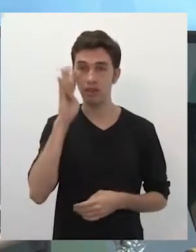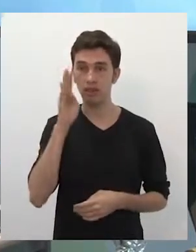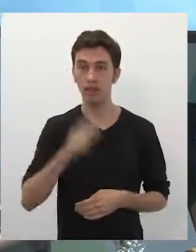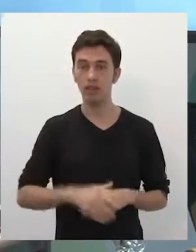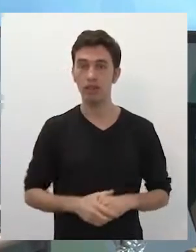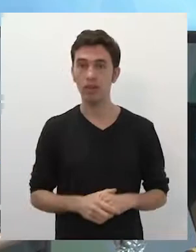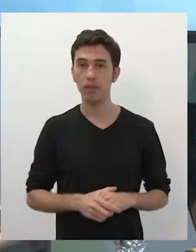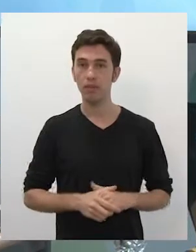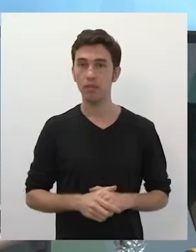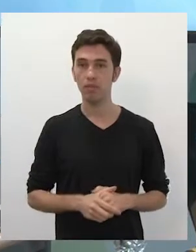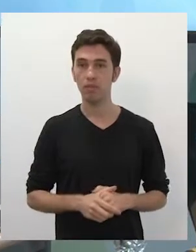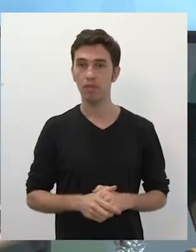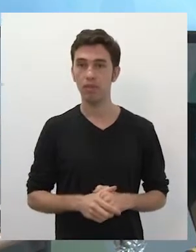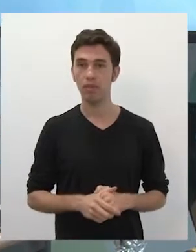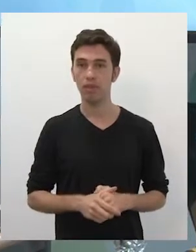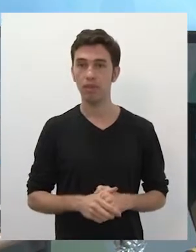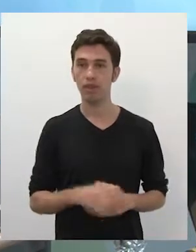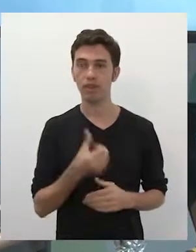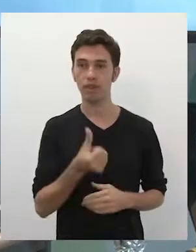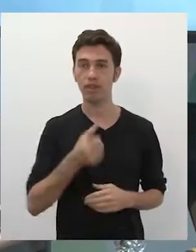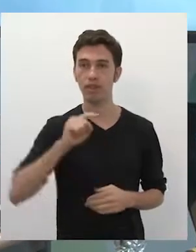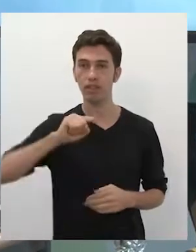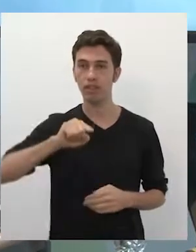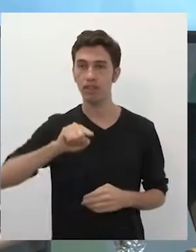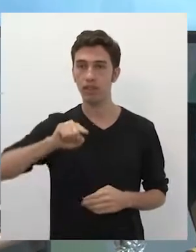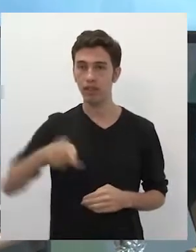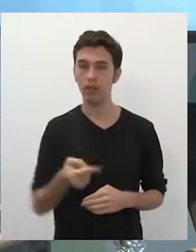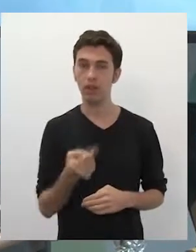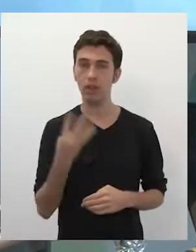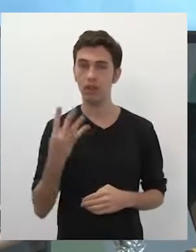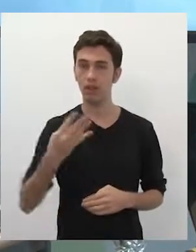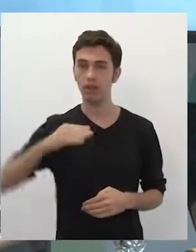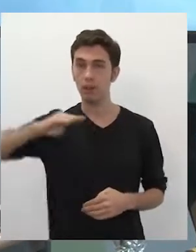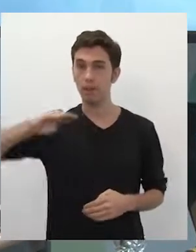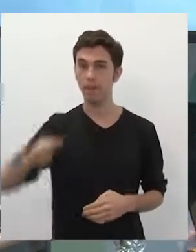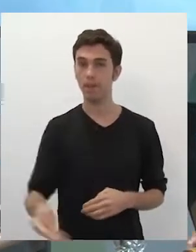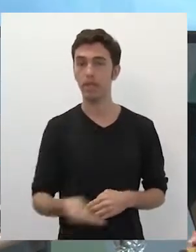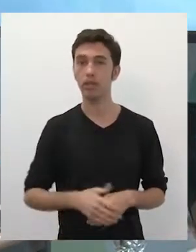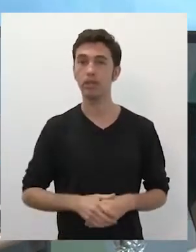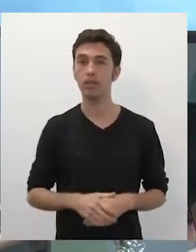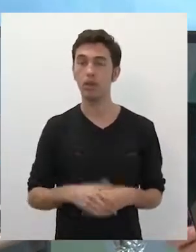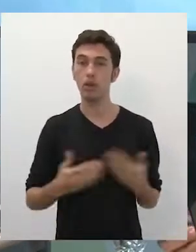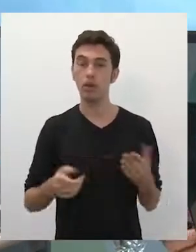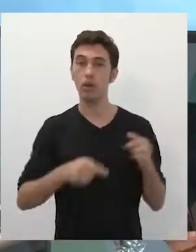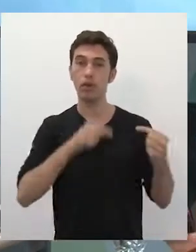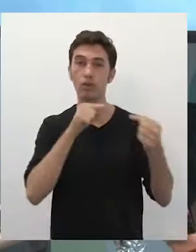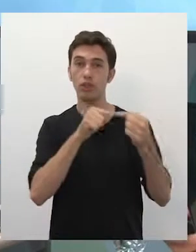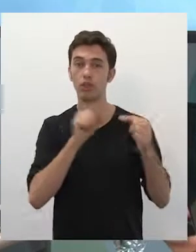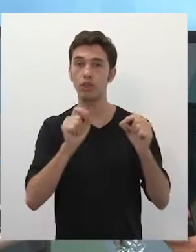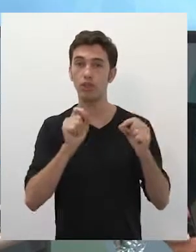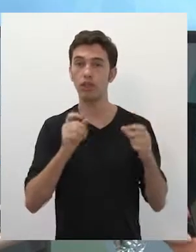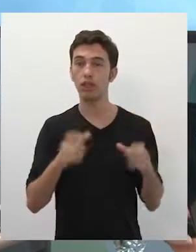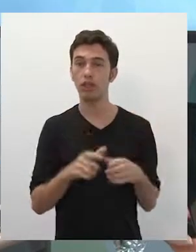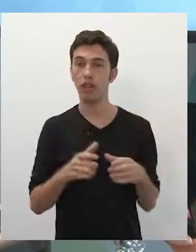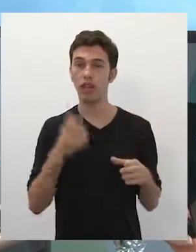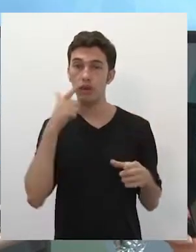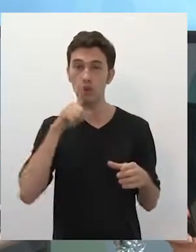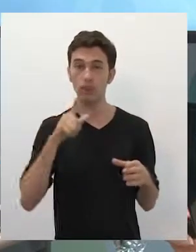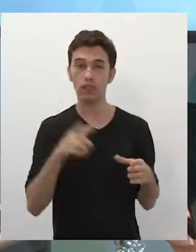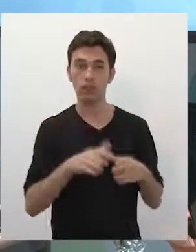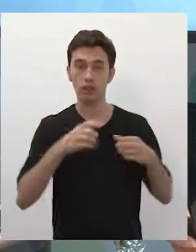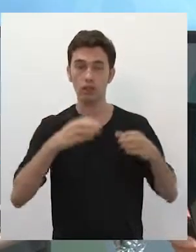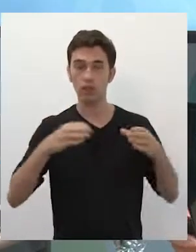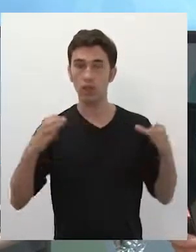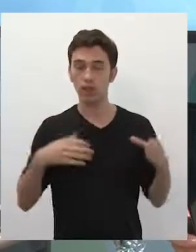de 6,4 bilhões. O objetivo é chegar a 300 milhões de pessoas, incluindo mais